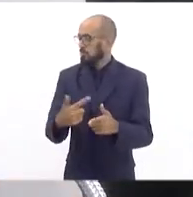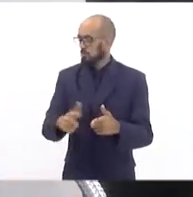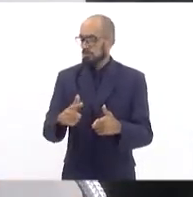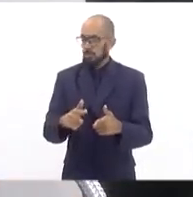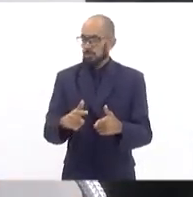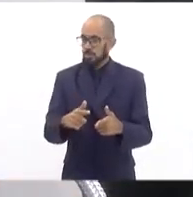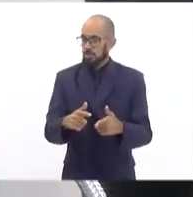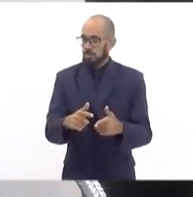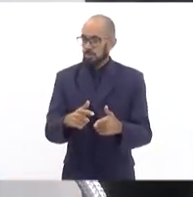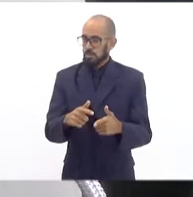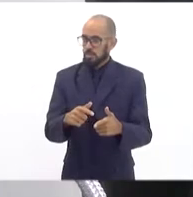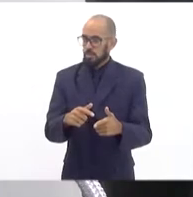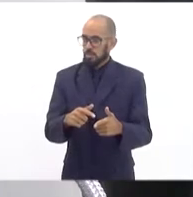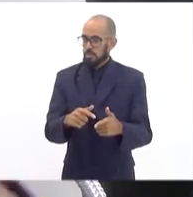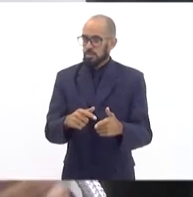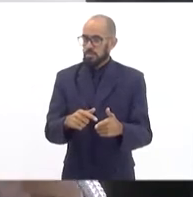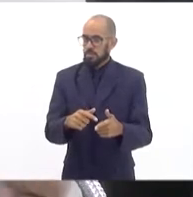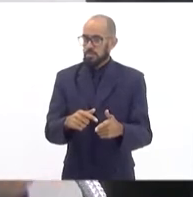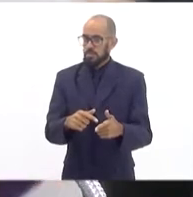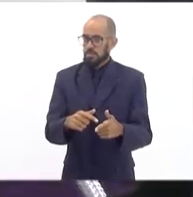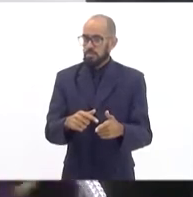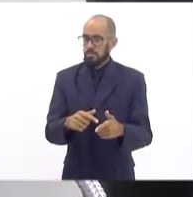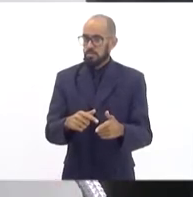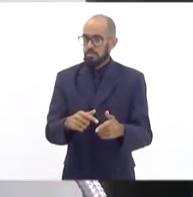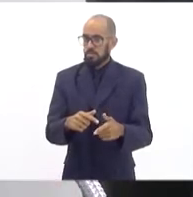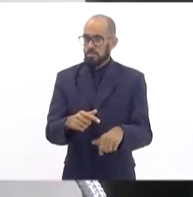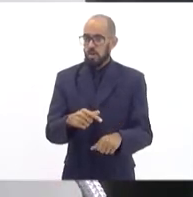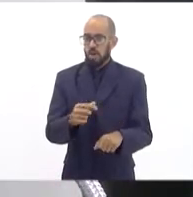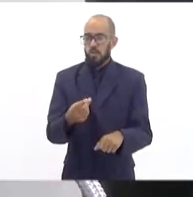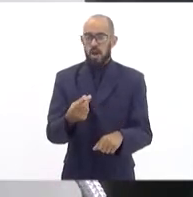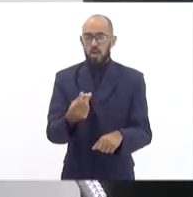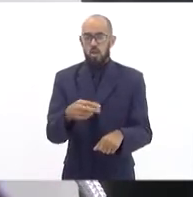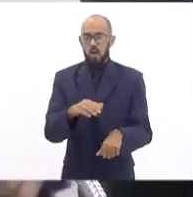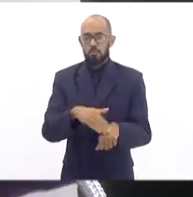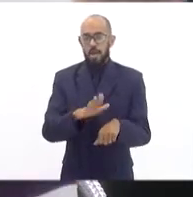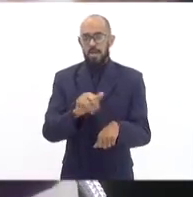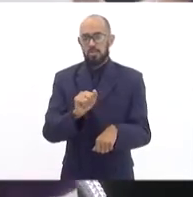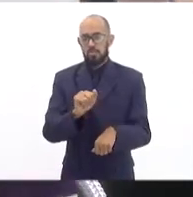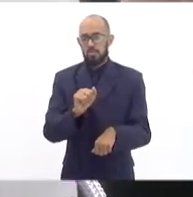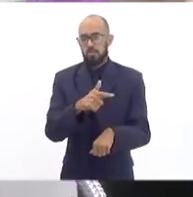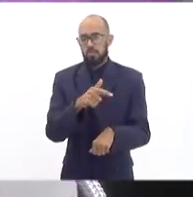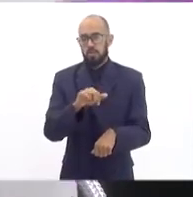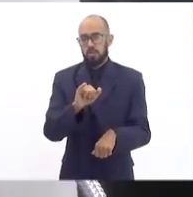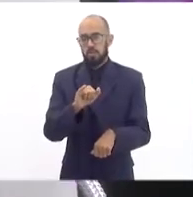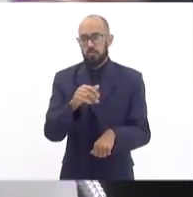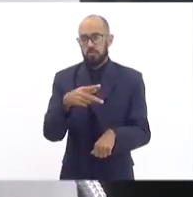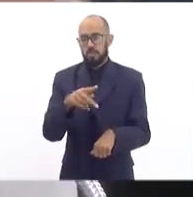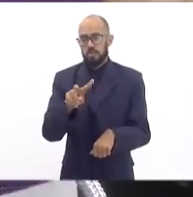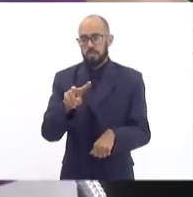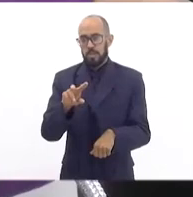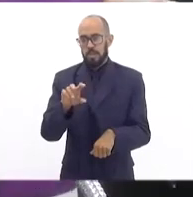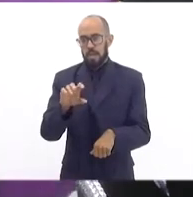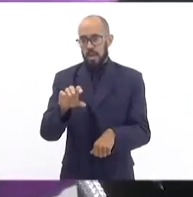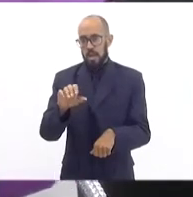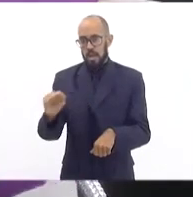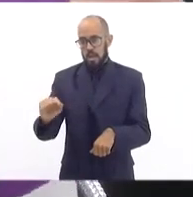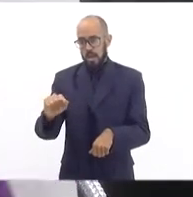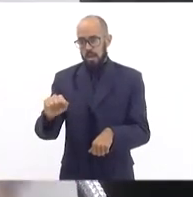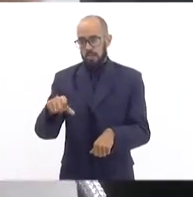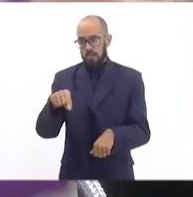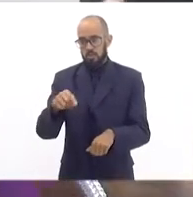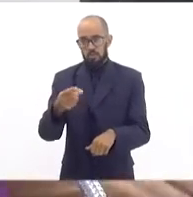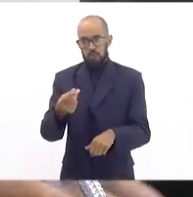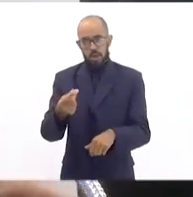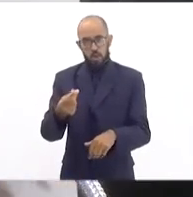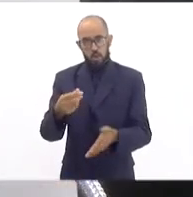de IPM é maior do que IPCA, mas está no contrato. São realidades contratuais, diferente da realidade da ponta,